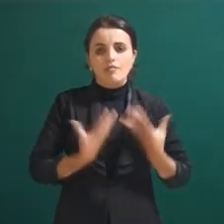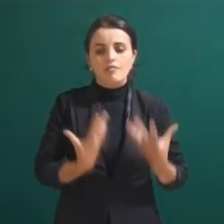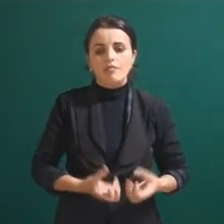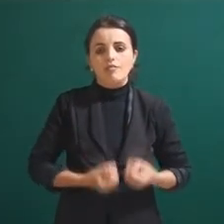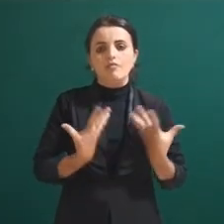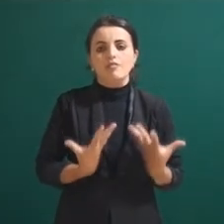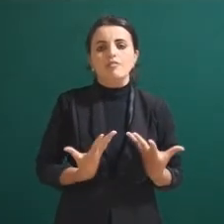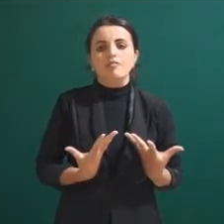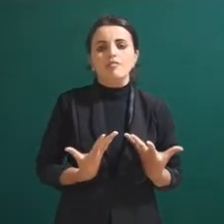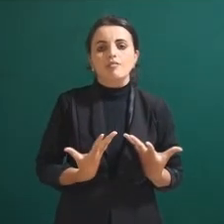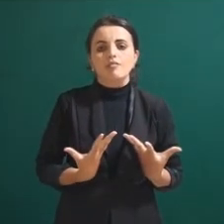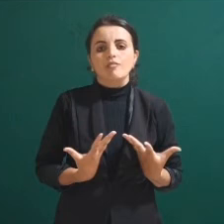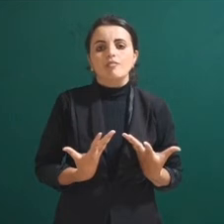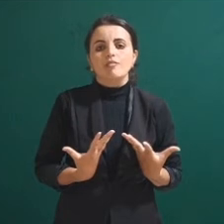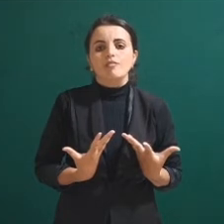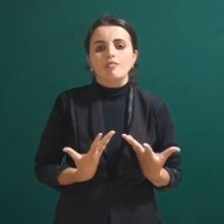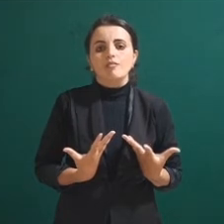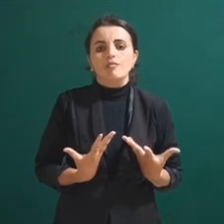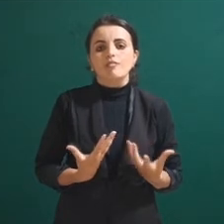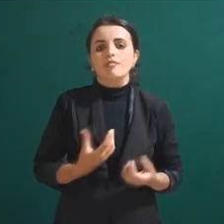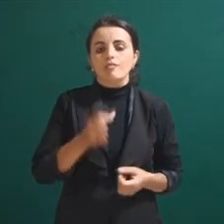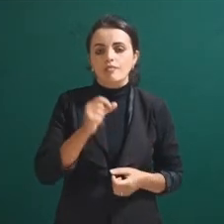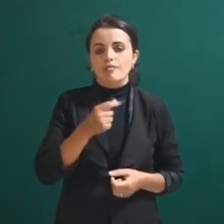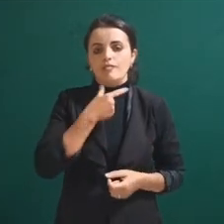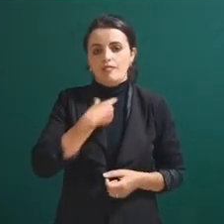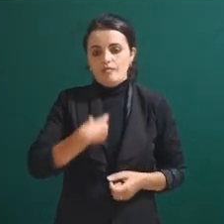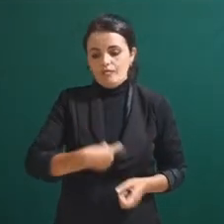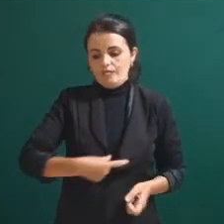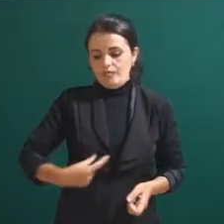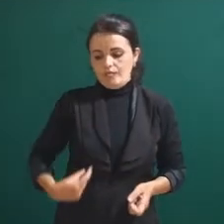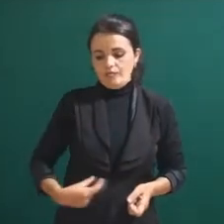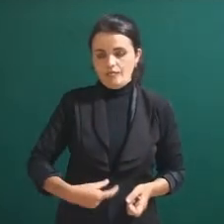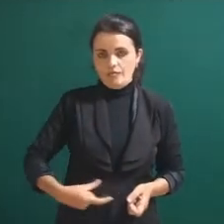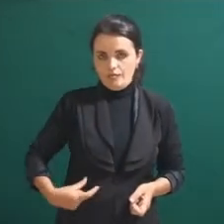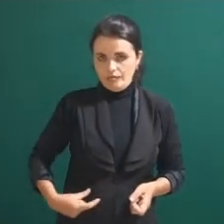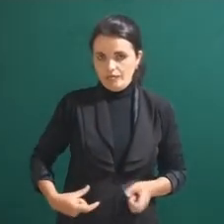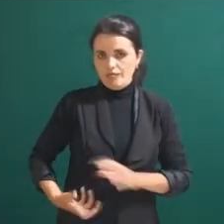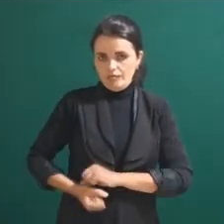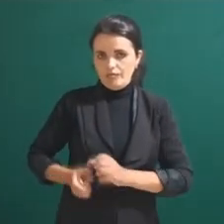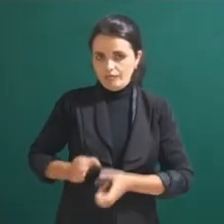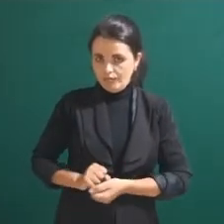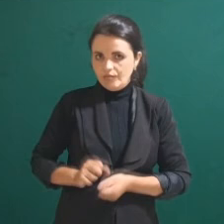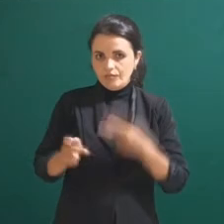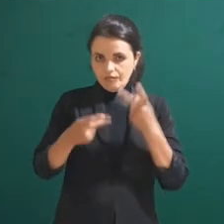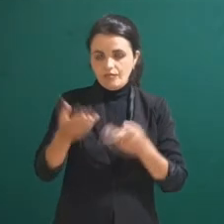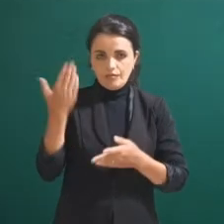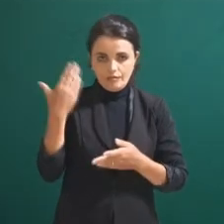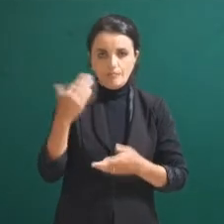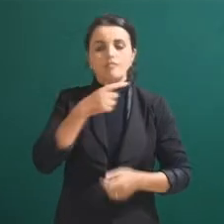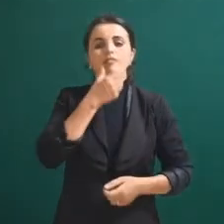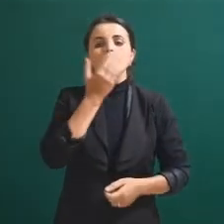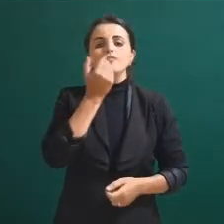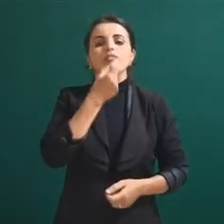absorvidos, isso aqui, no nosso intestino grosso, então vejam aqui, a gente tem um intestino grosso e delgado, como a gente tinha comentado